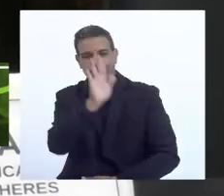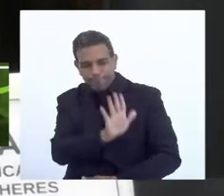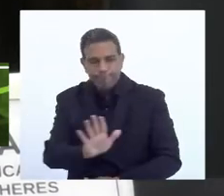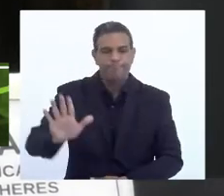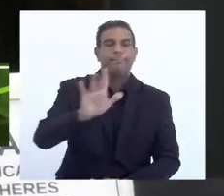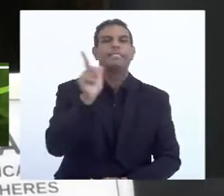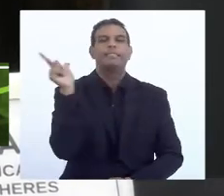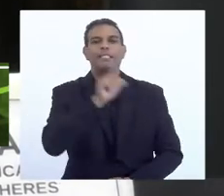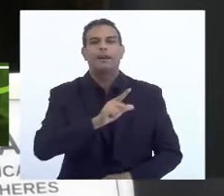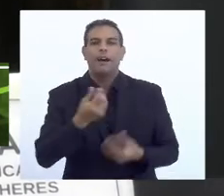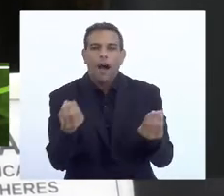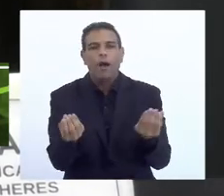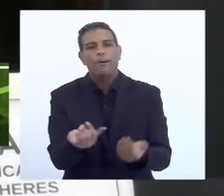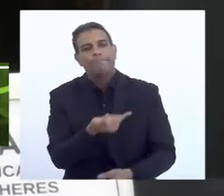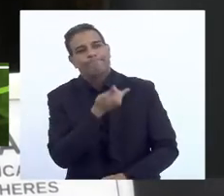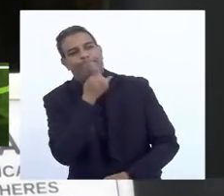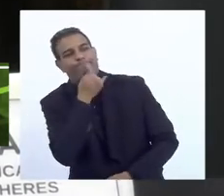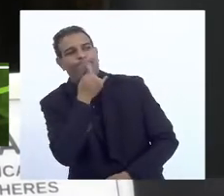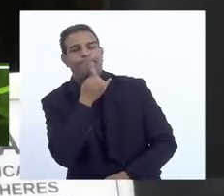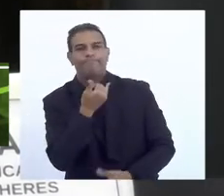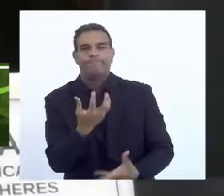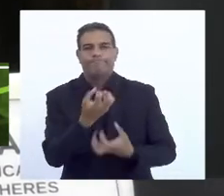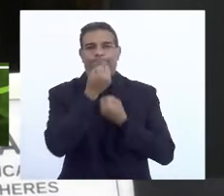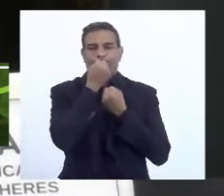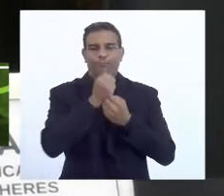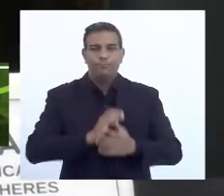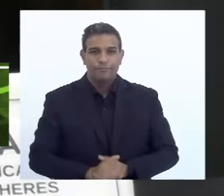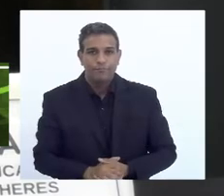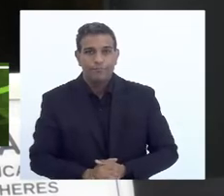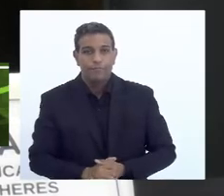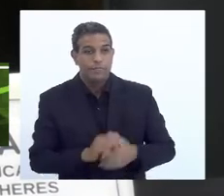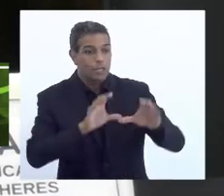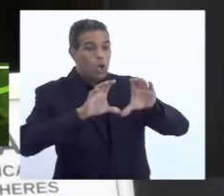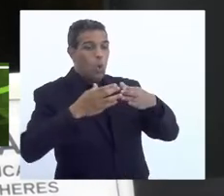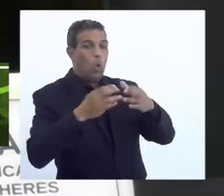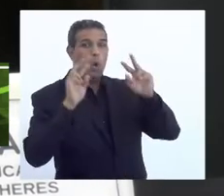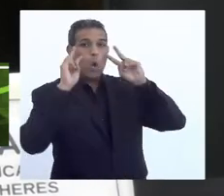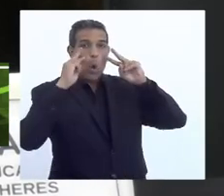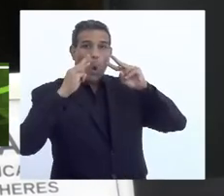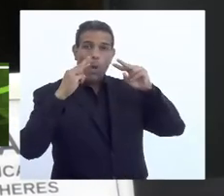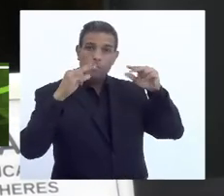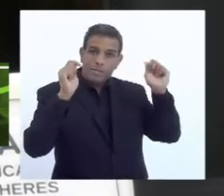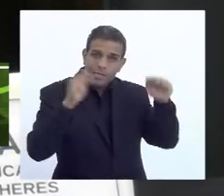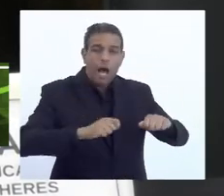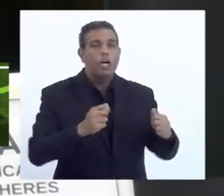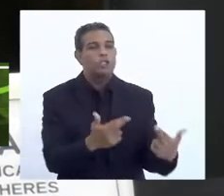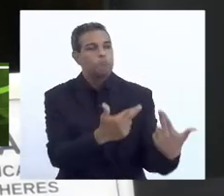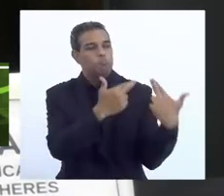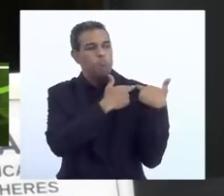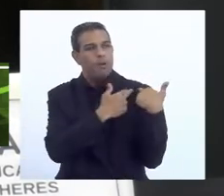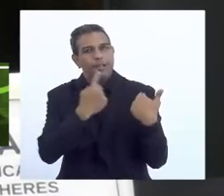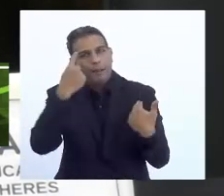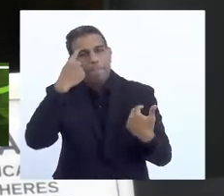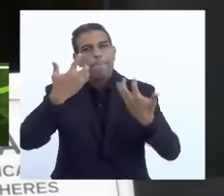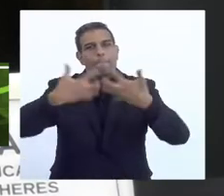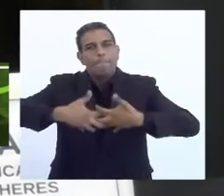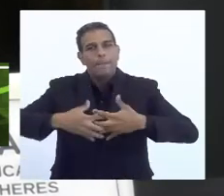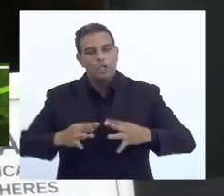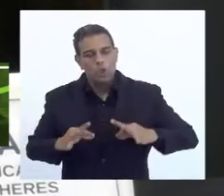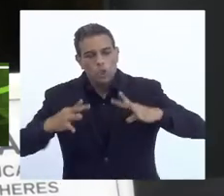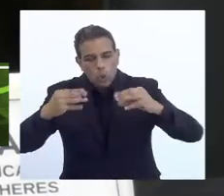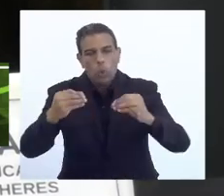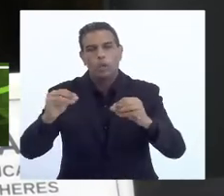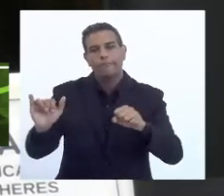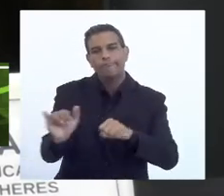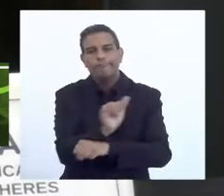mas que, tragicamente, em muitos momentos, são silenciadas. Então, esse comitê tem justamente essa responsabilidade de pensar a participação política